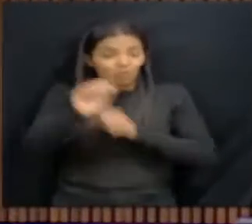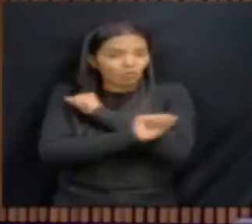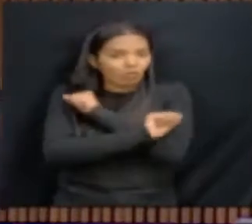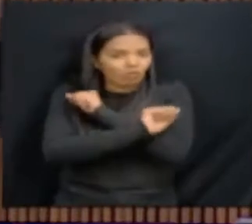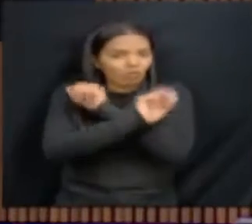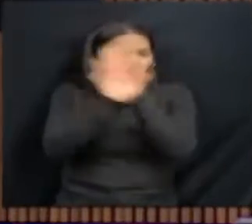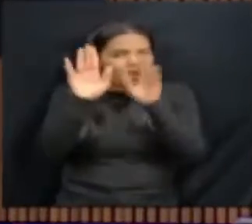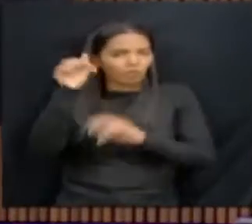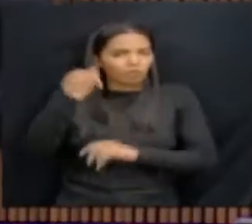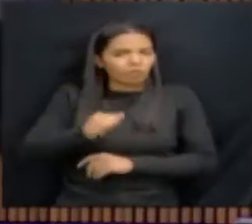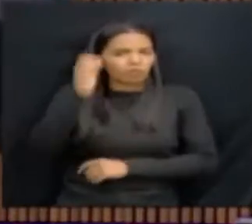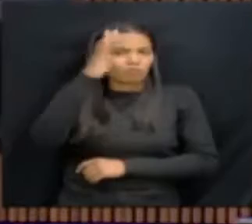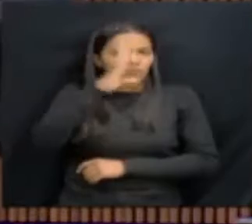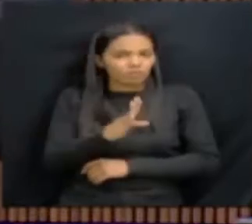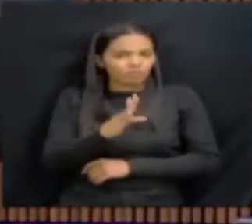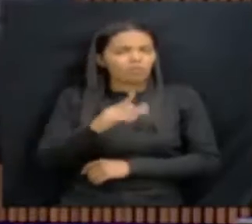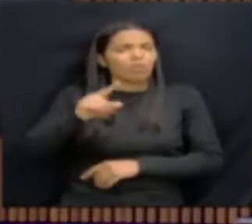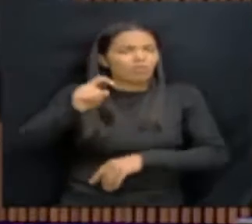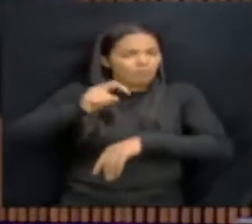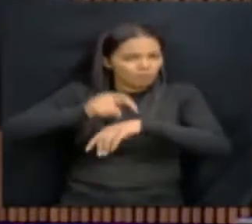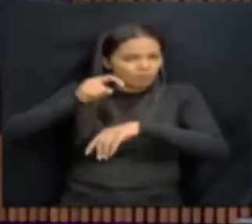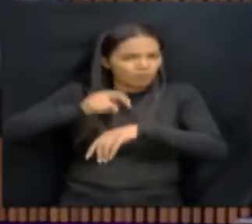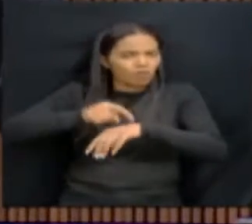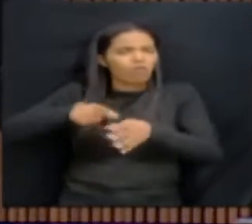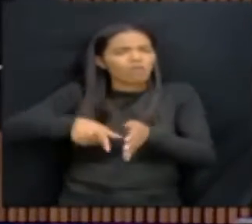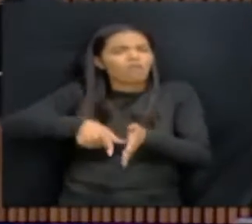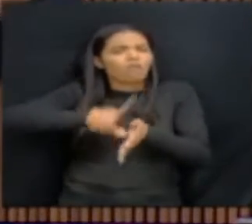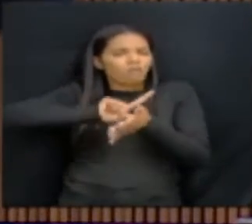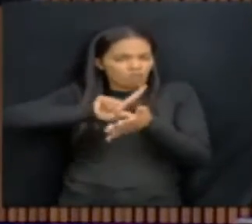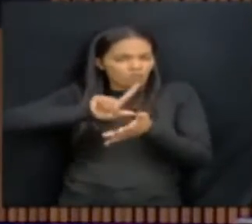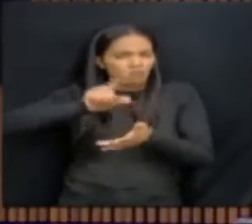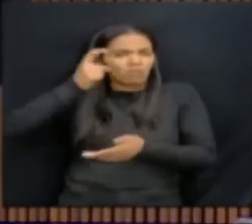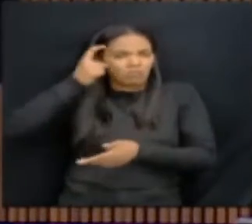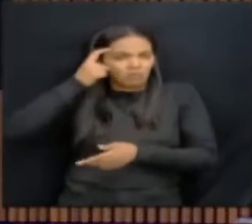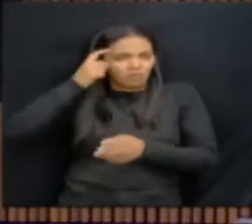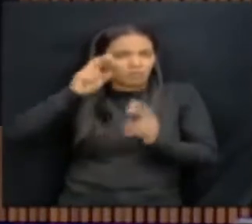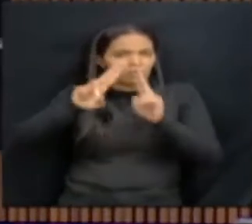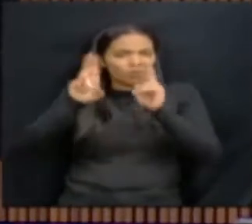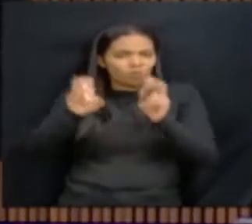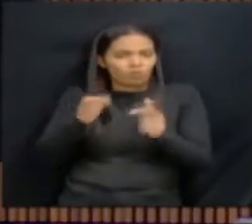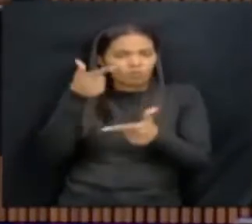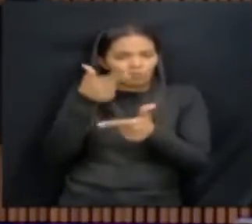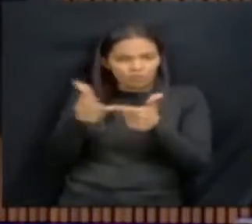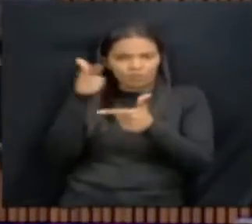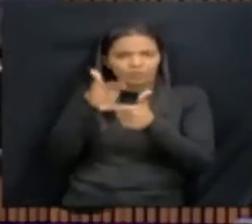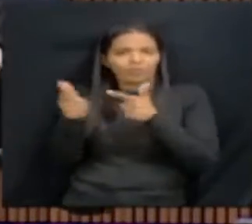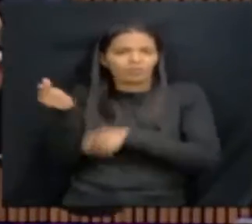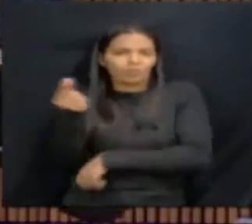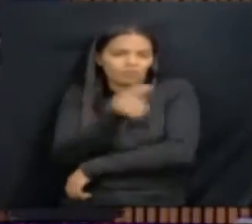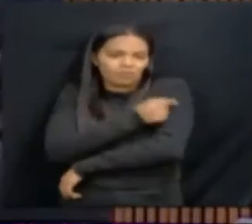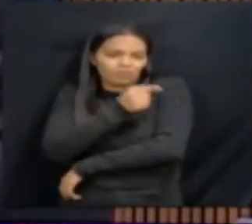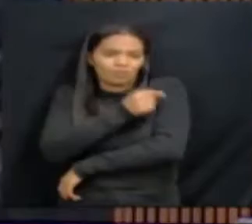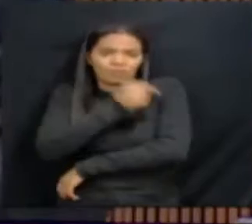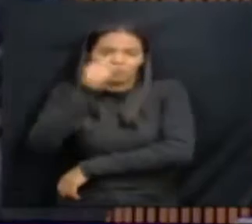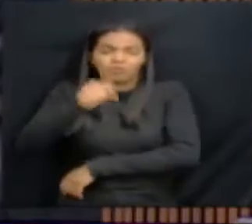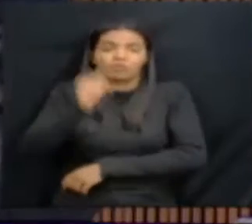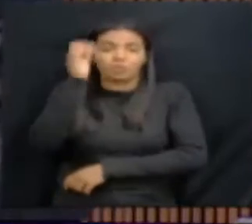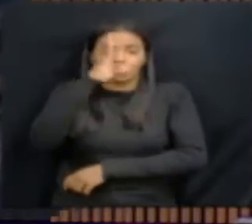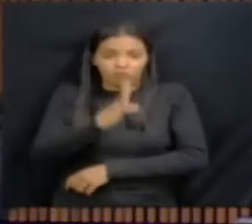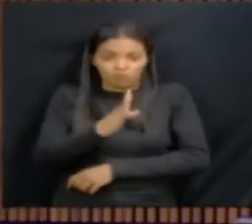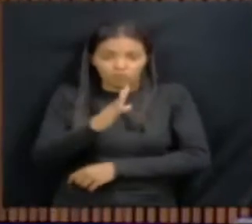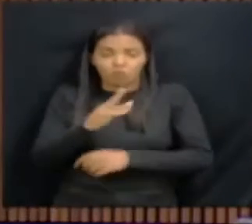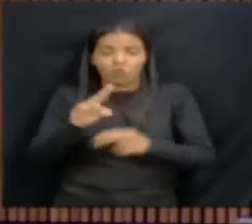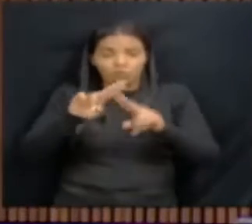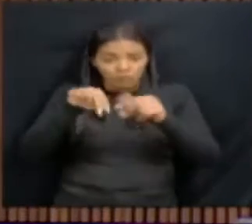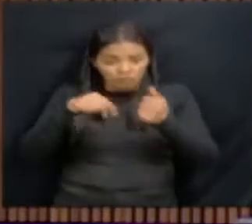país, que foi premeditado o processo, o problema de vacinação no Brasil e, por consequência,